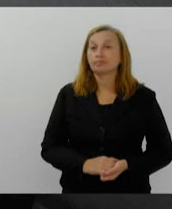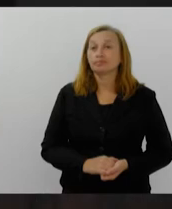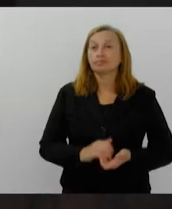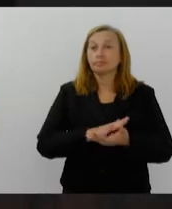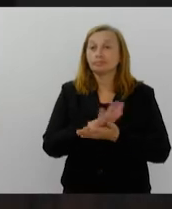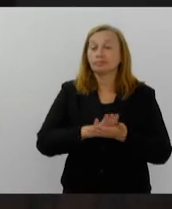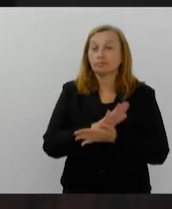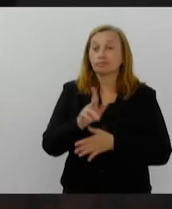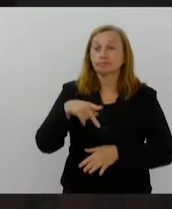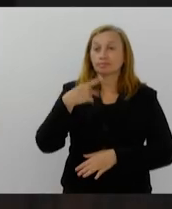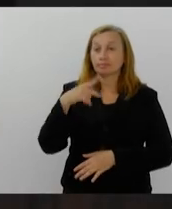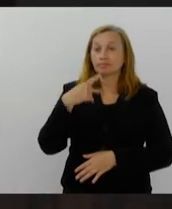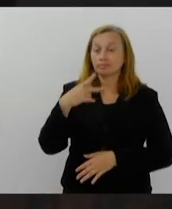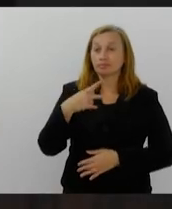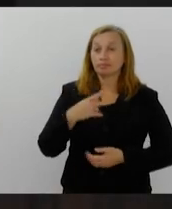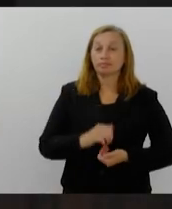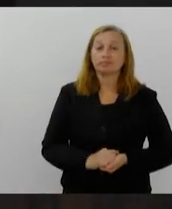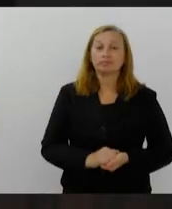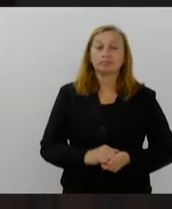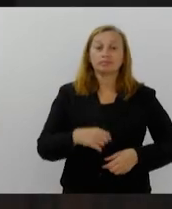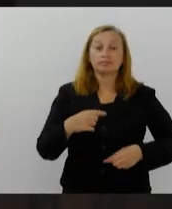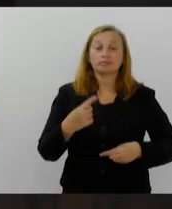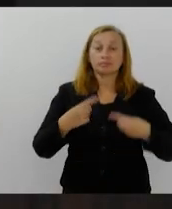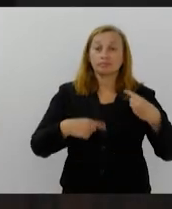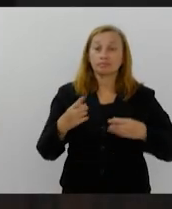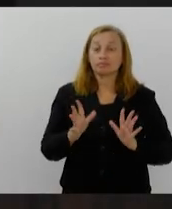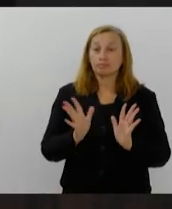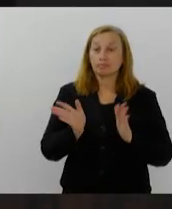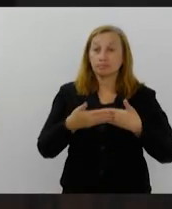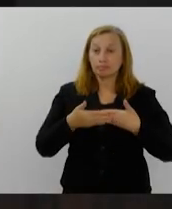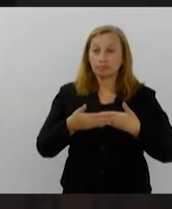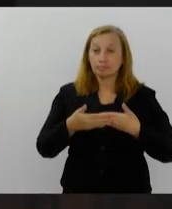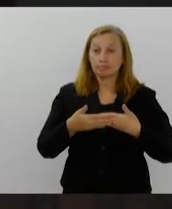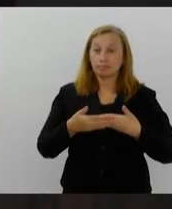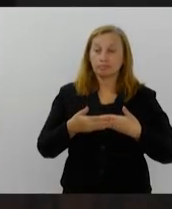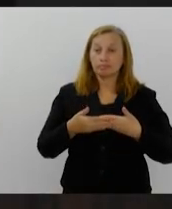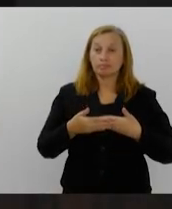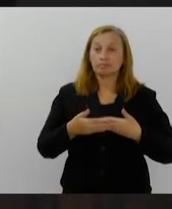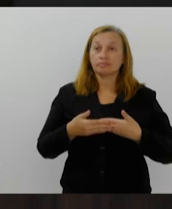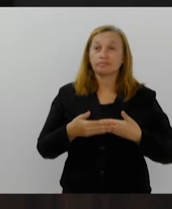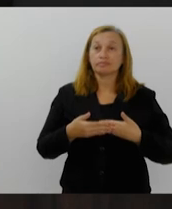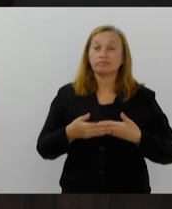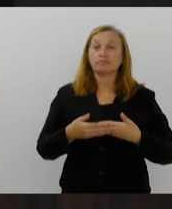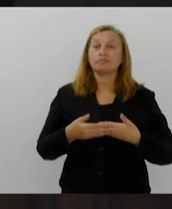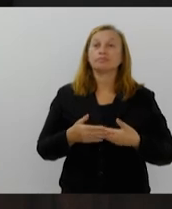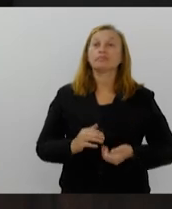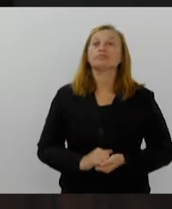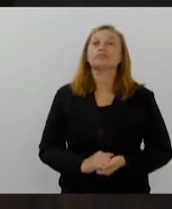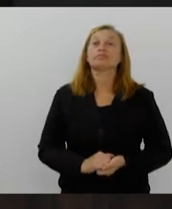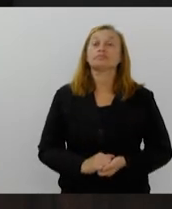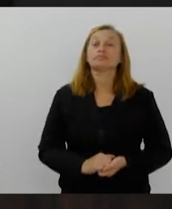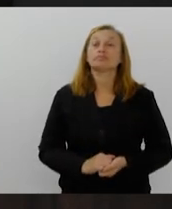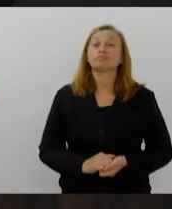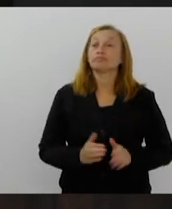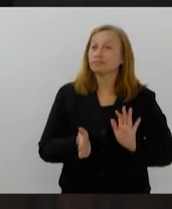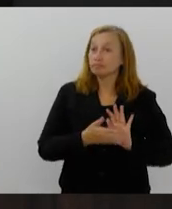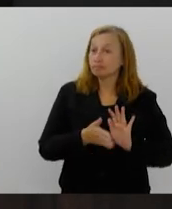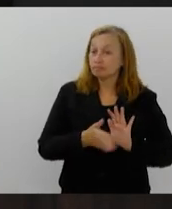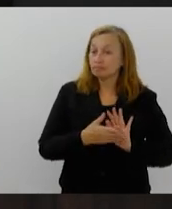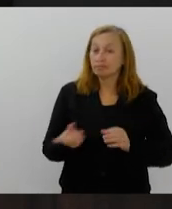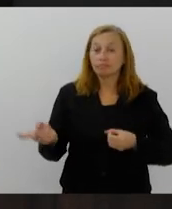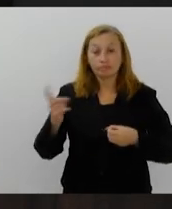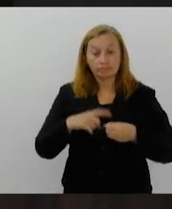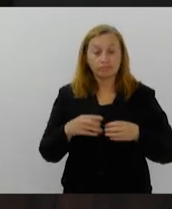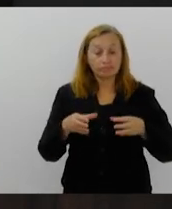Nada mais havendo a discutir, encerrada a discussão prévia, o presente projeto retorna